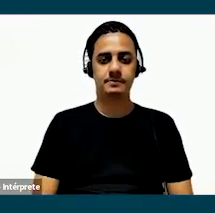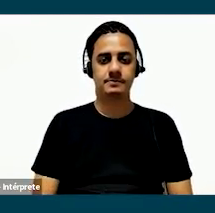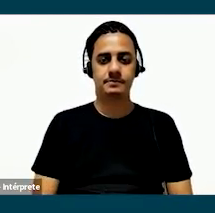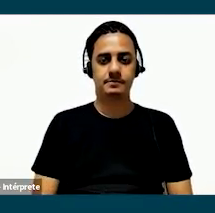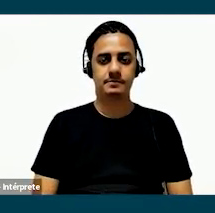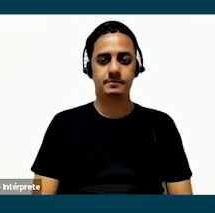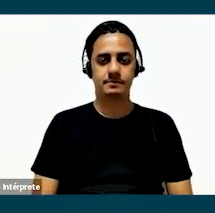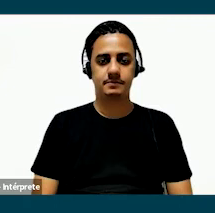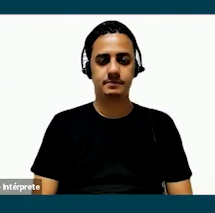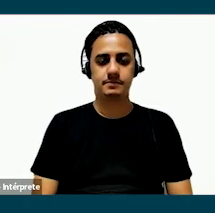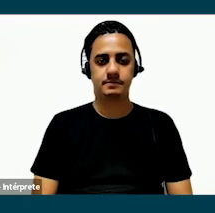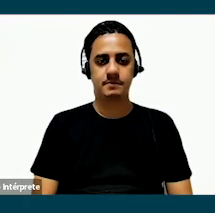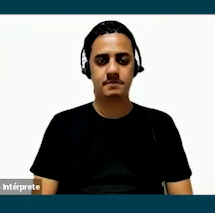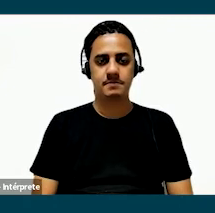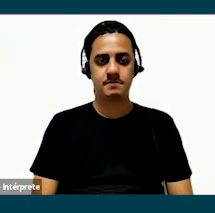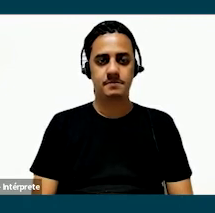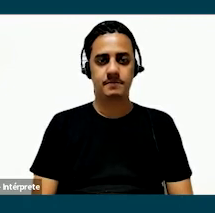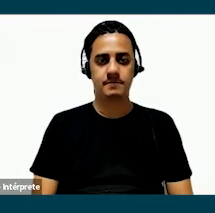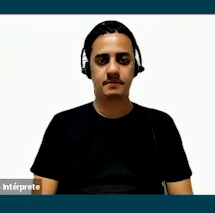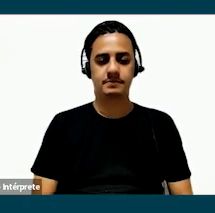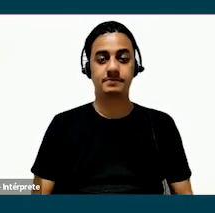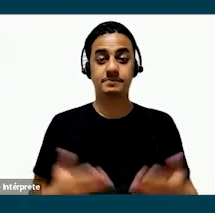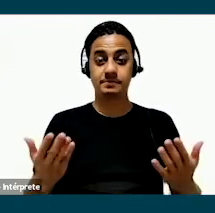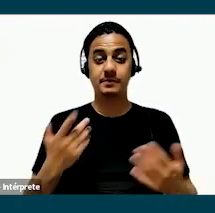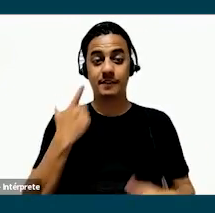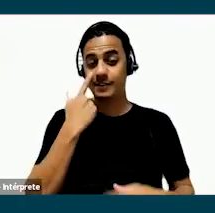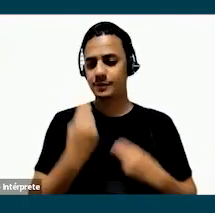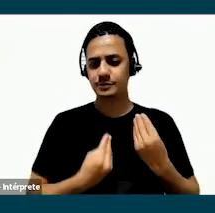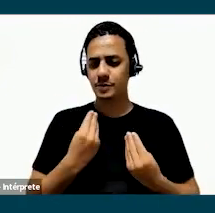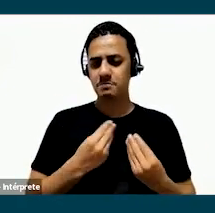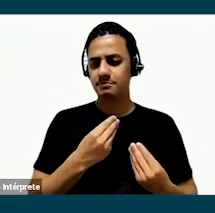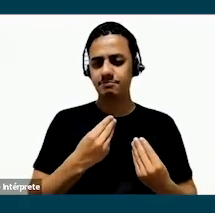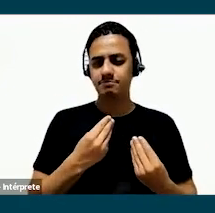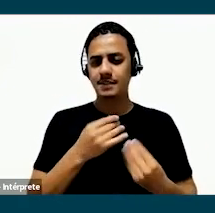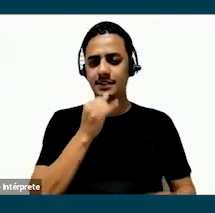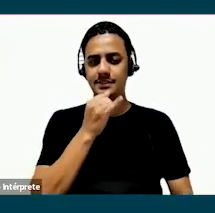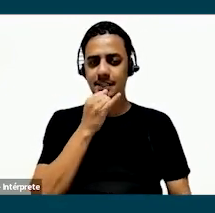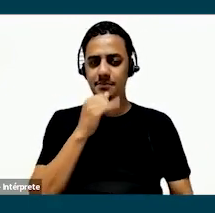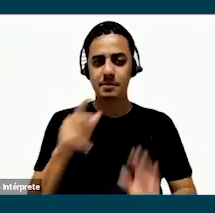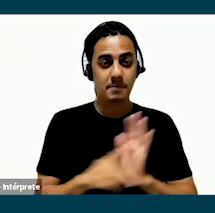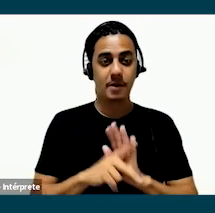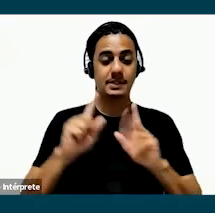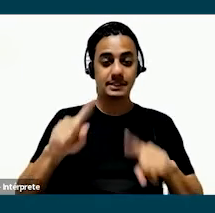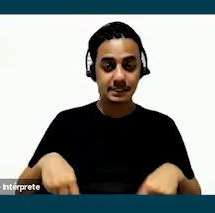mundo está um pouco curioso de saber como que é o Fantasy Game do Big Brother, como que foi esse desafio.